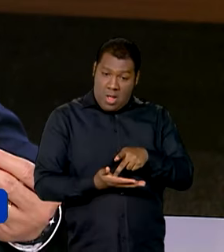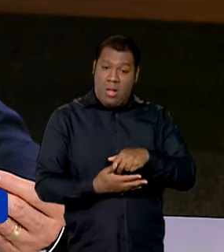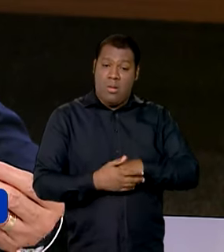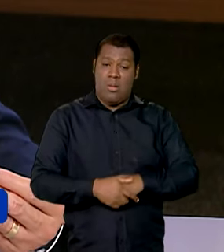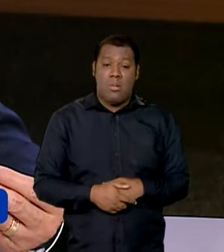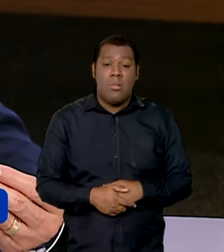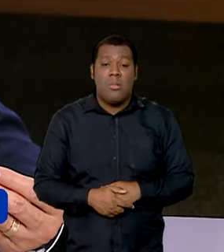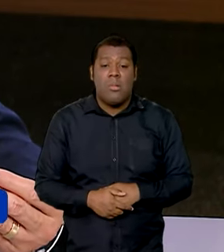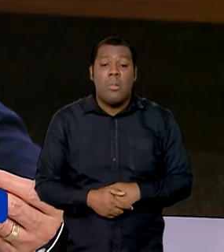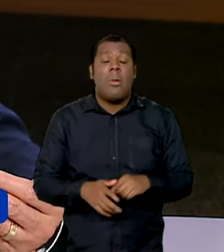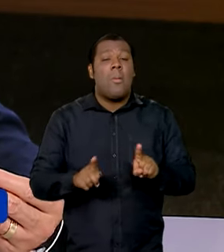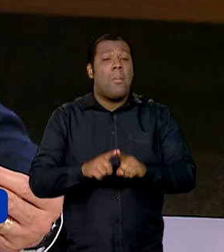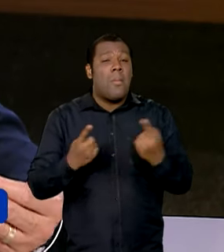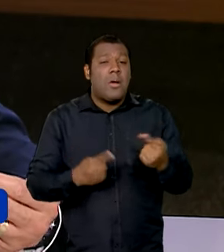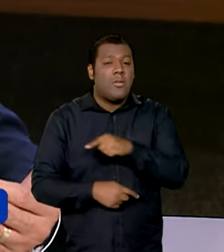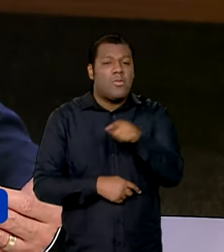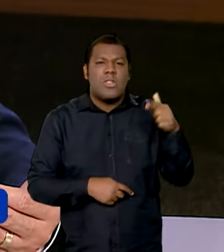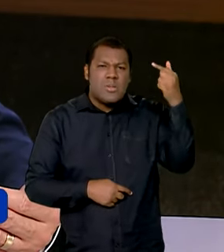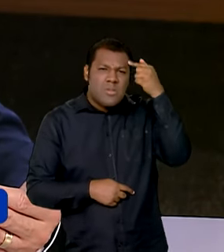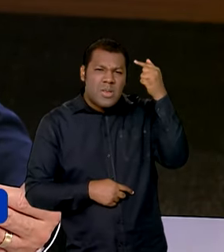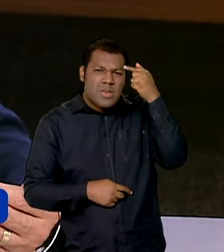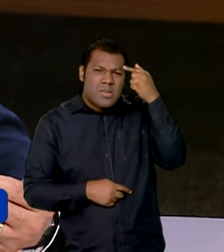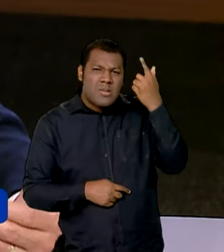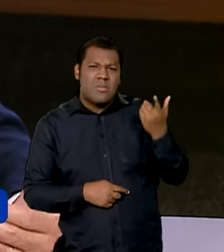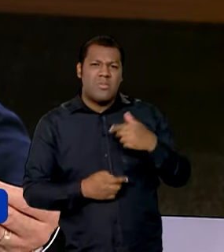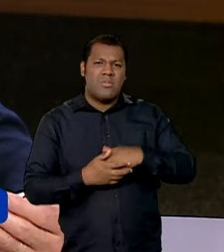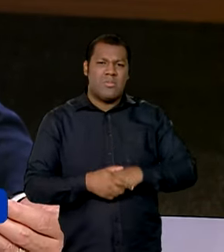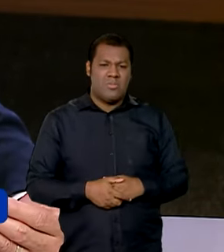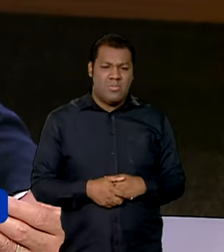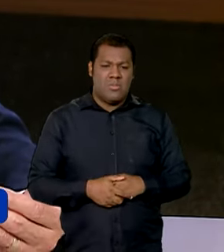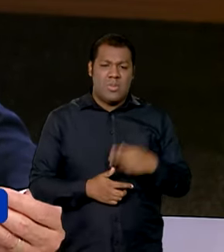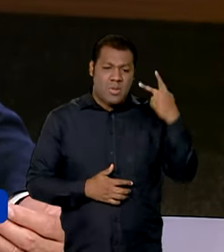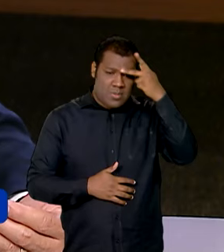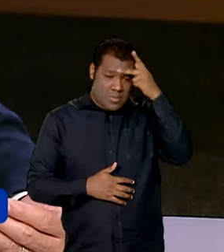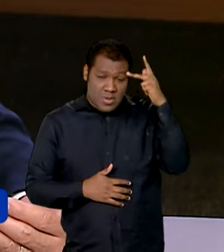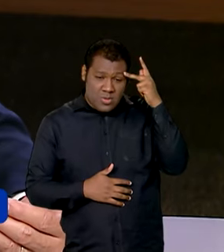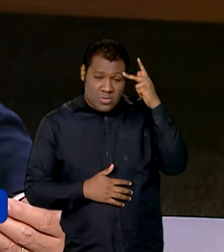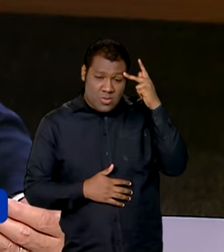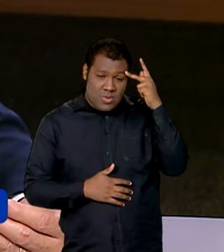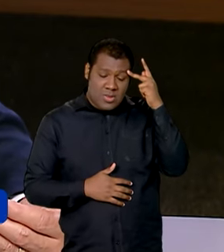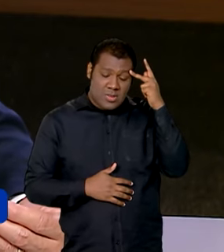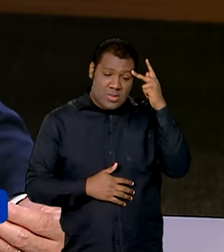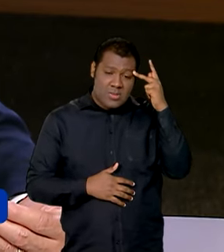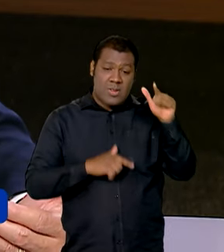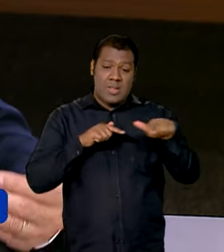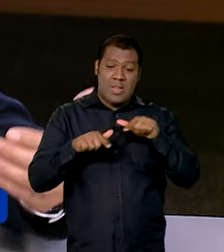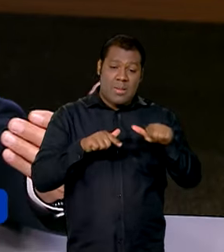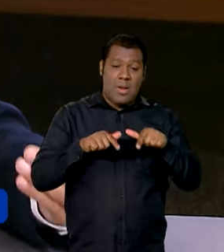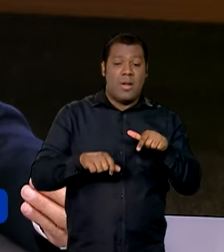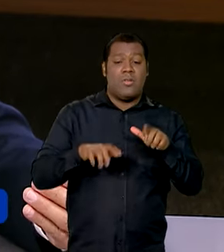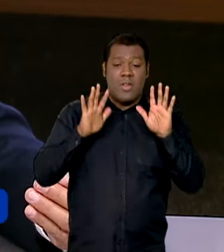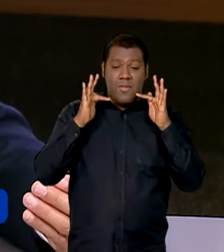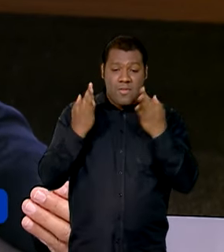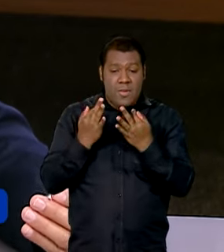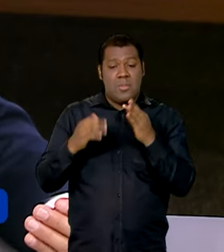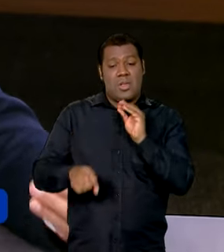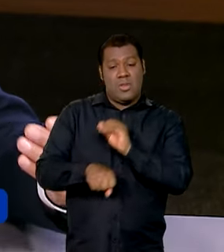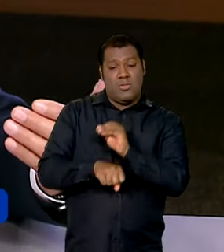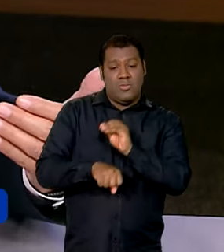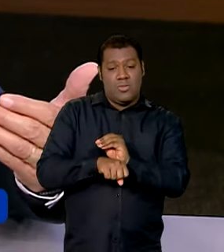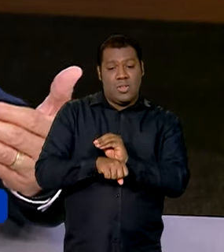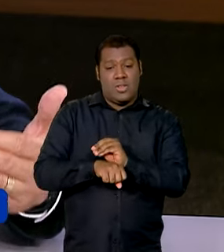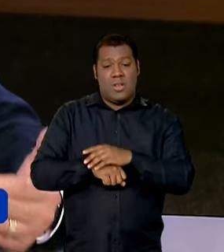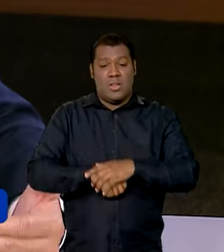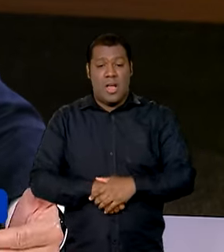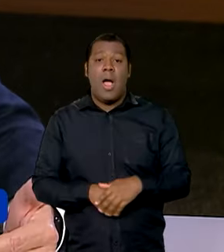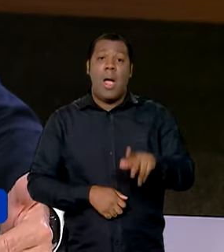agora você imagina em que orçamento de um trabalhador de uma trabalhadora de uma família né que tem um presidente